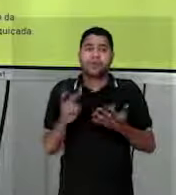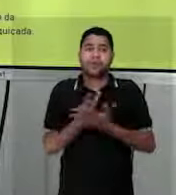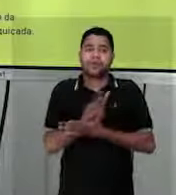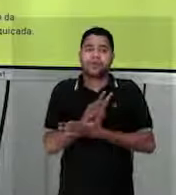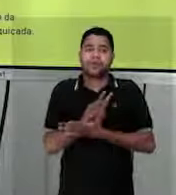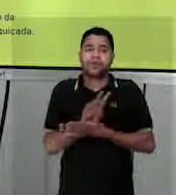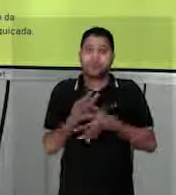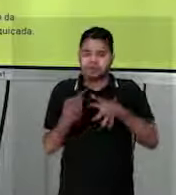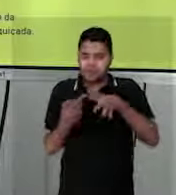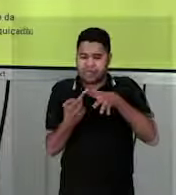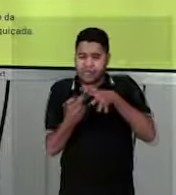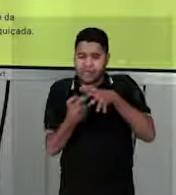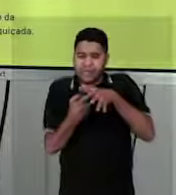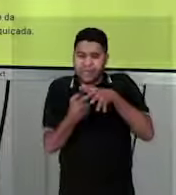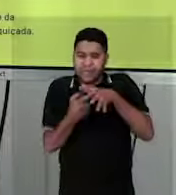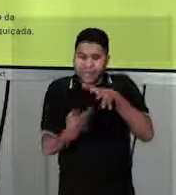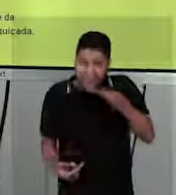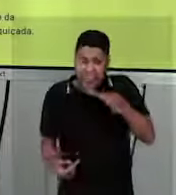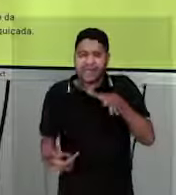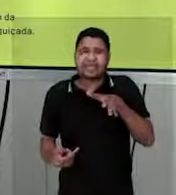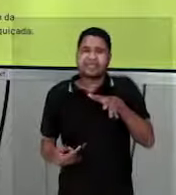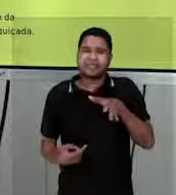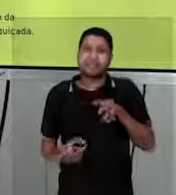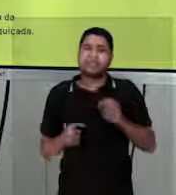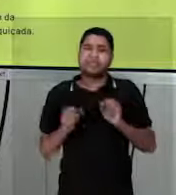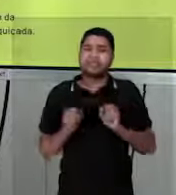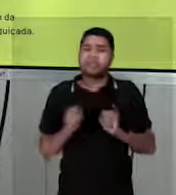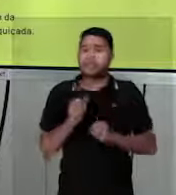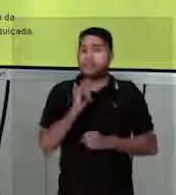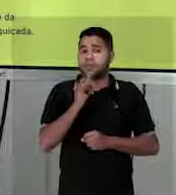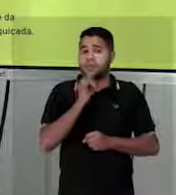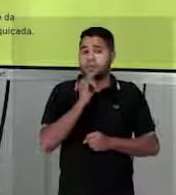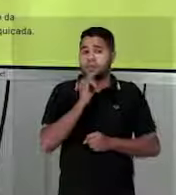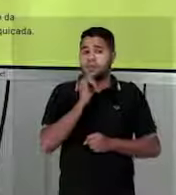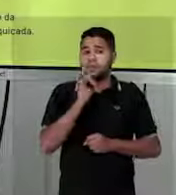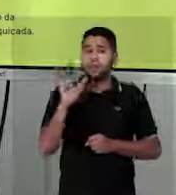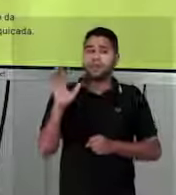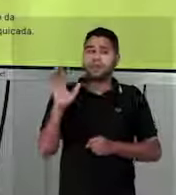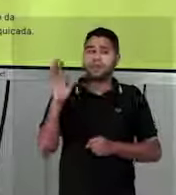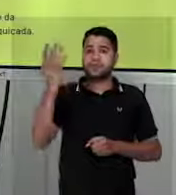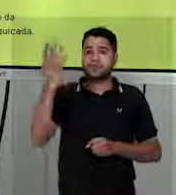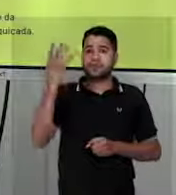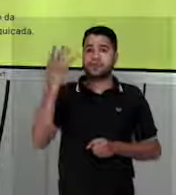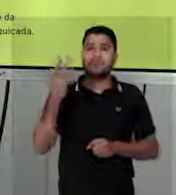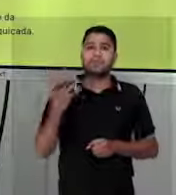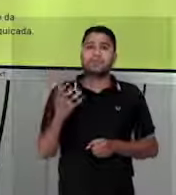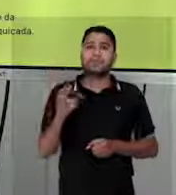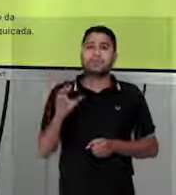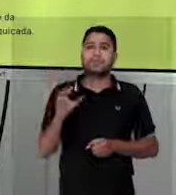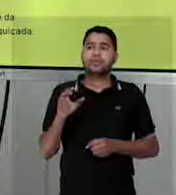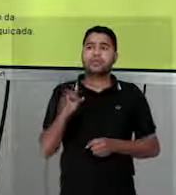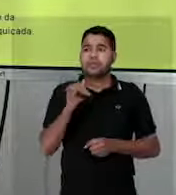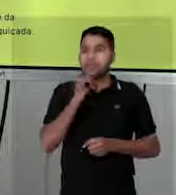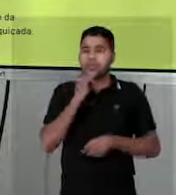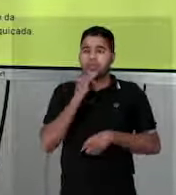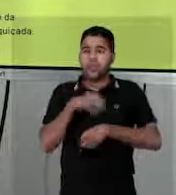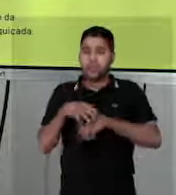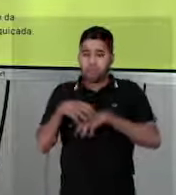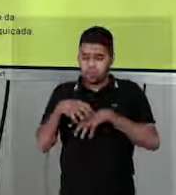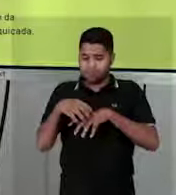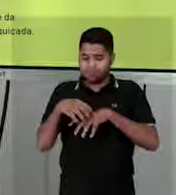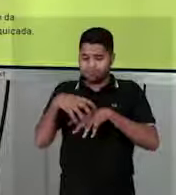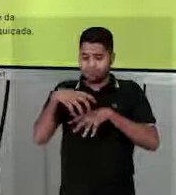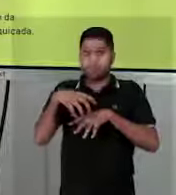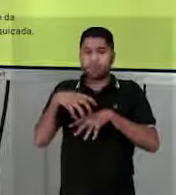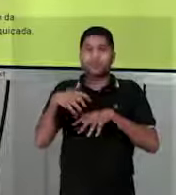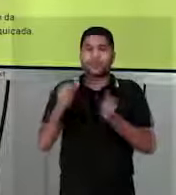ruptura dessa pele. E essa ruptura pode, por exemplo, causar uma co-infecção com bactérias,